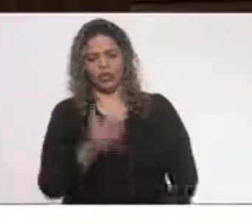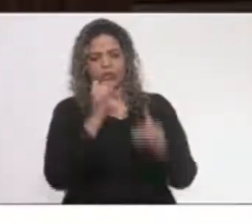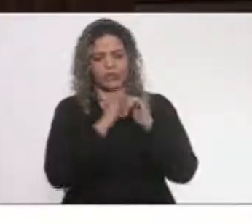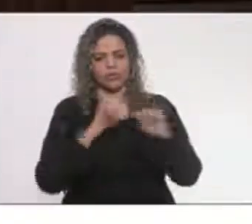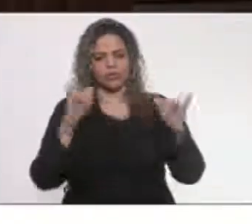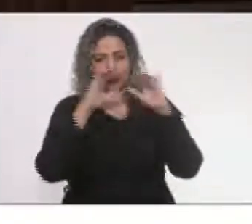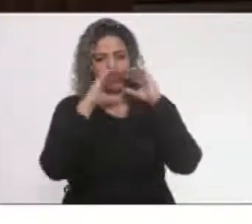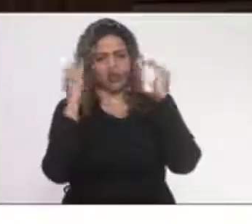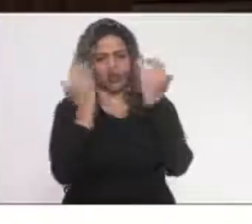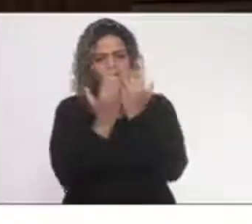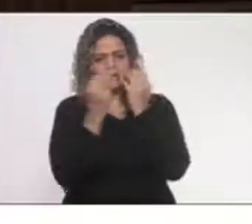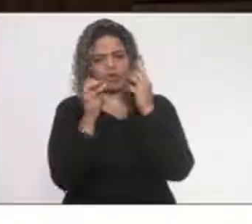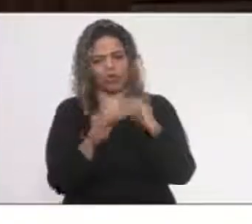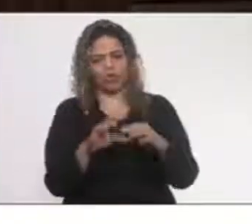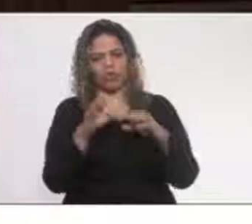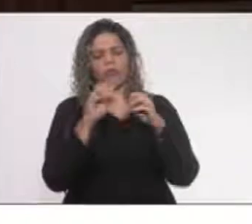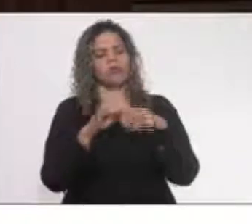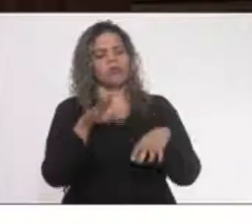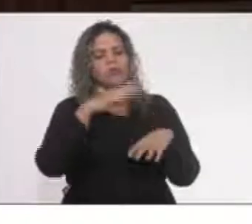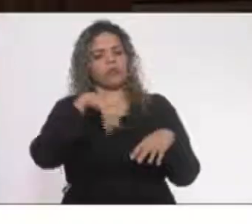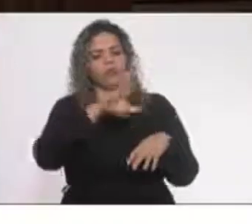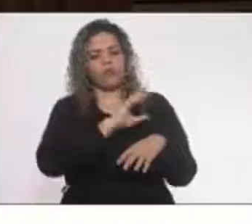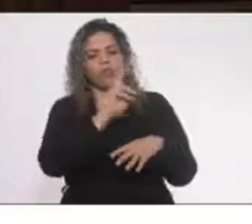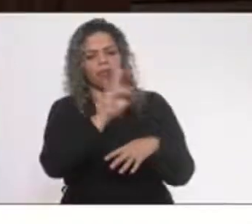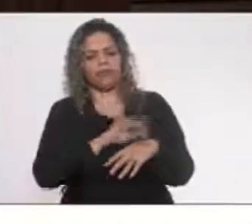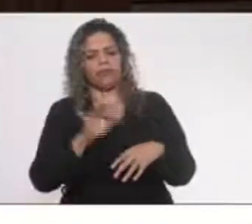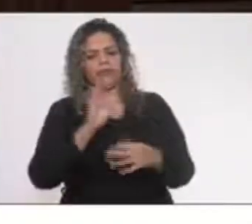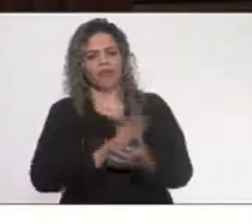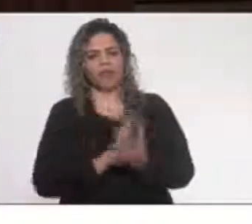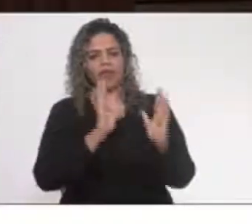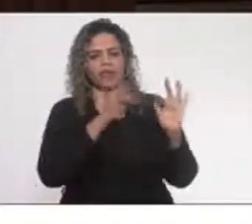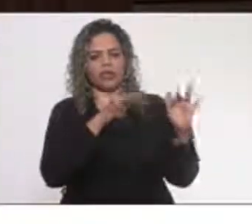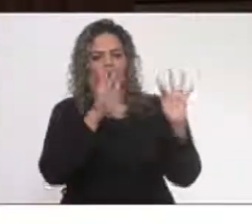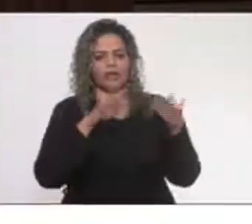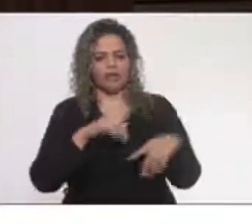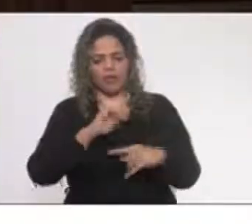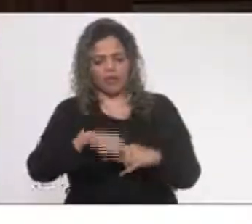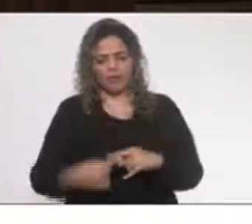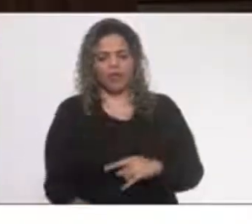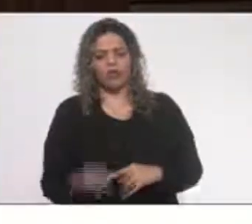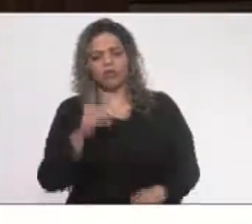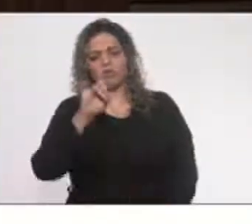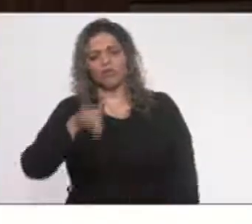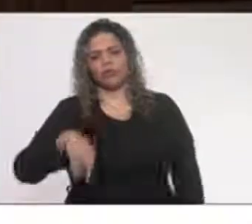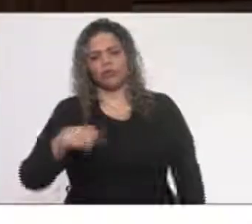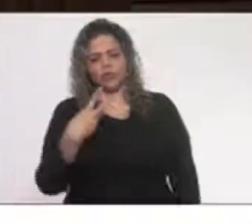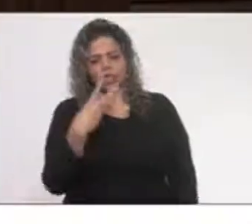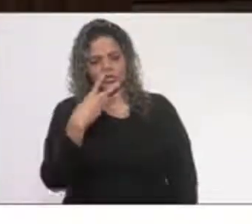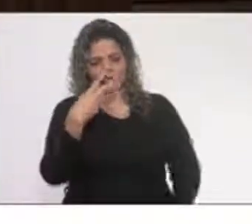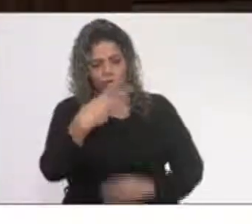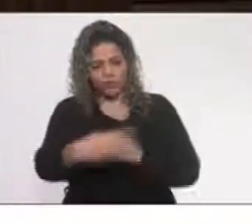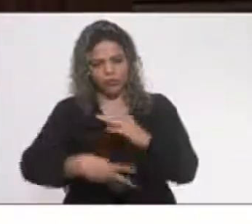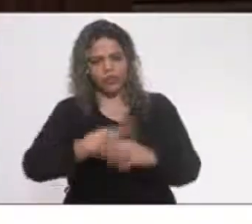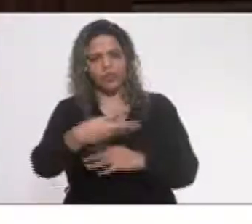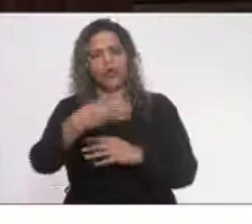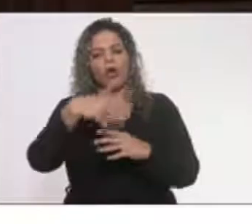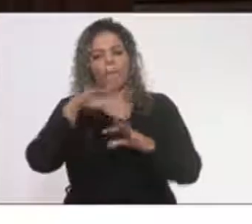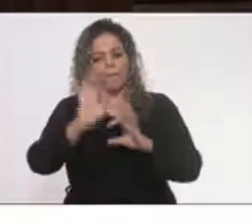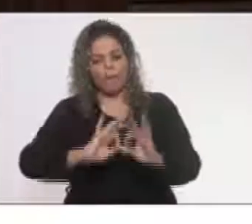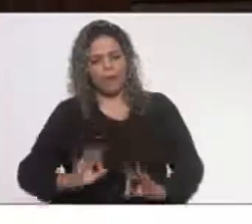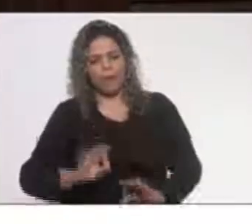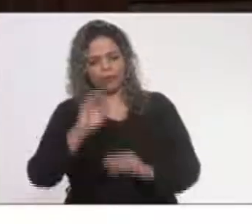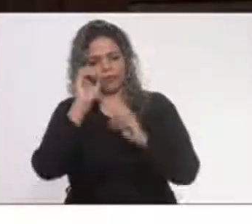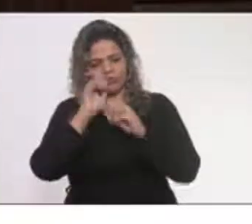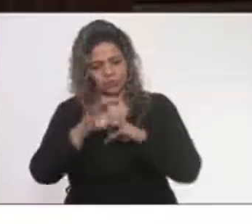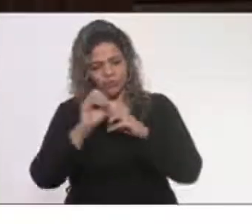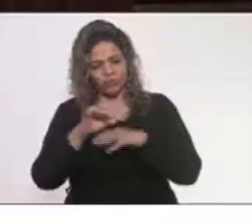Congresso Estadual de Educação, que vai definir para o próximo decênio o Plano Estadual de